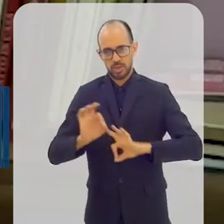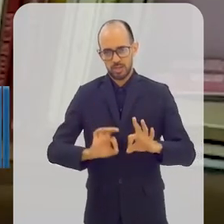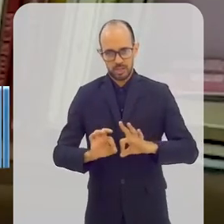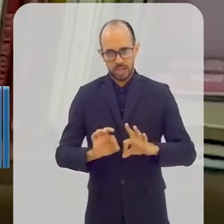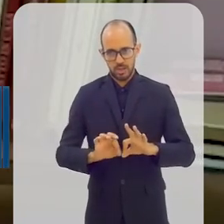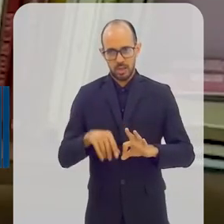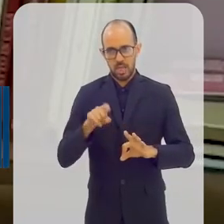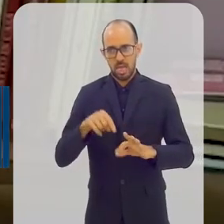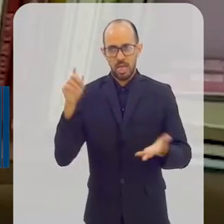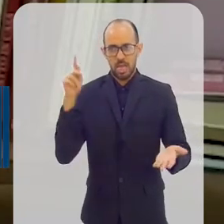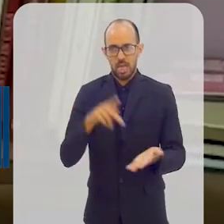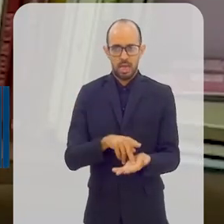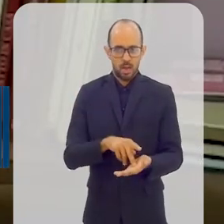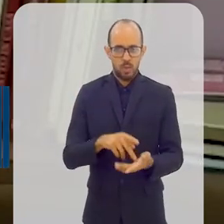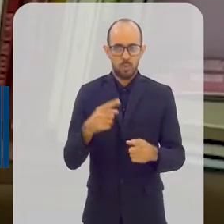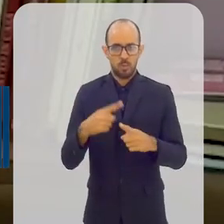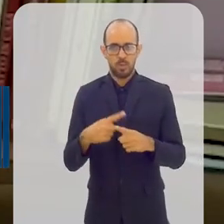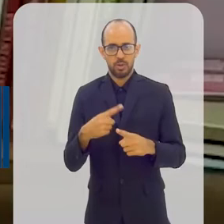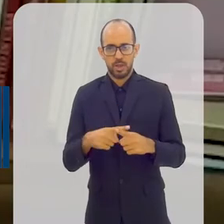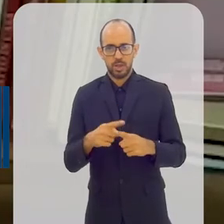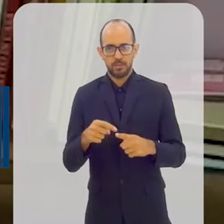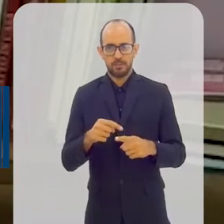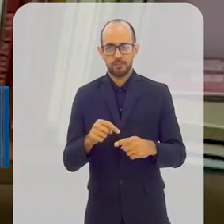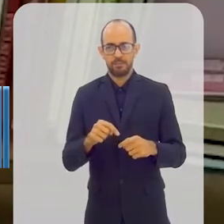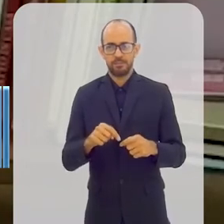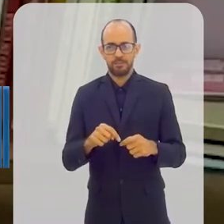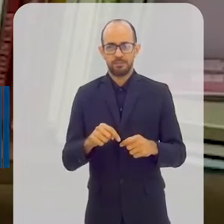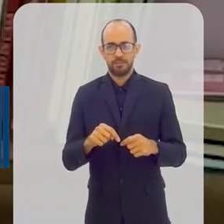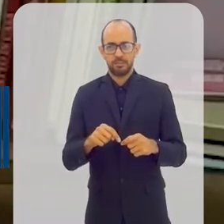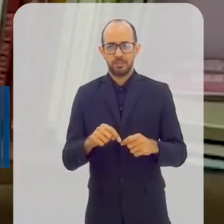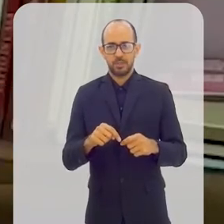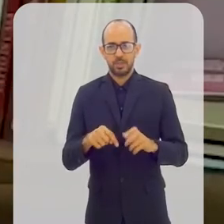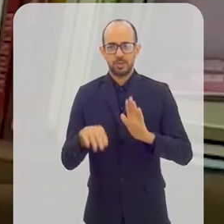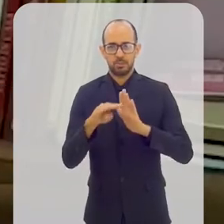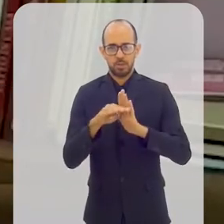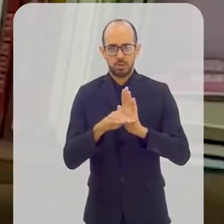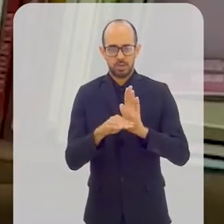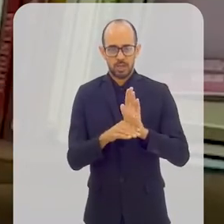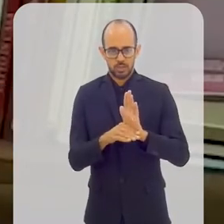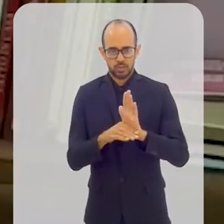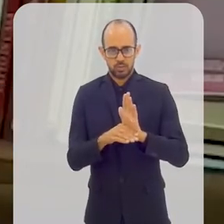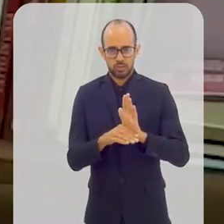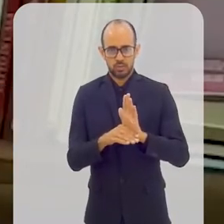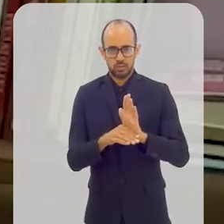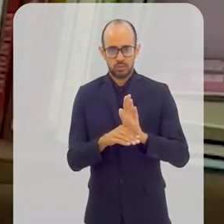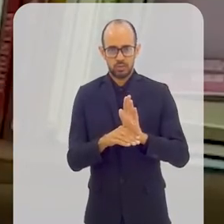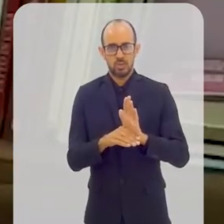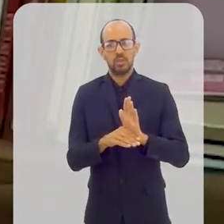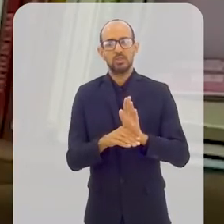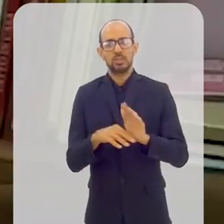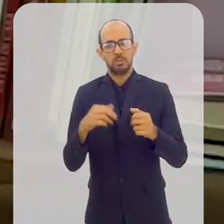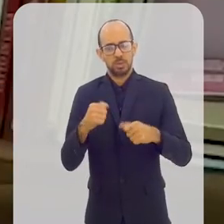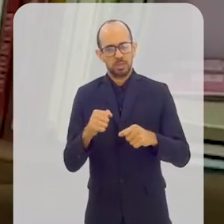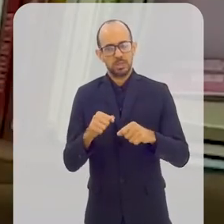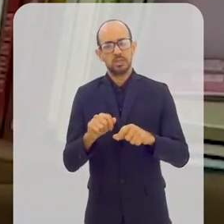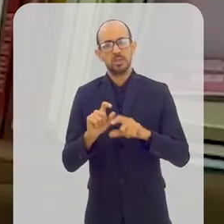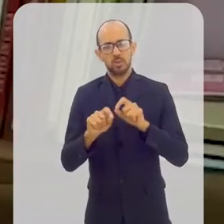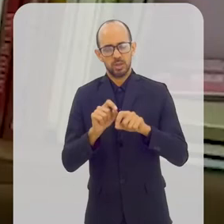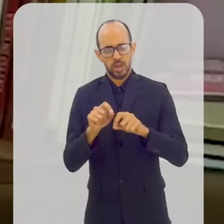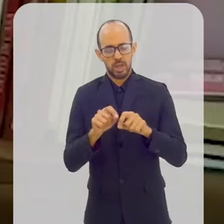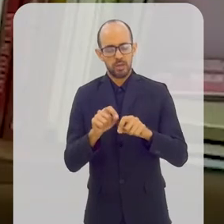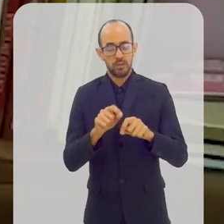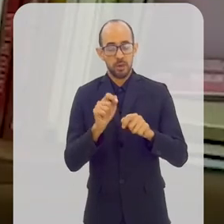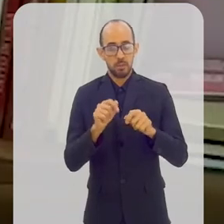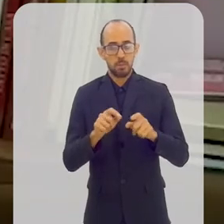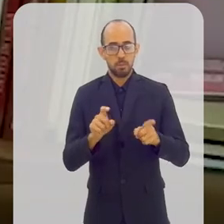isso. Mas é real, porque nesse processo de alfabetização, você primeiro precisa explodir a cabeça da